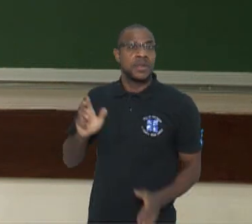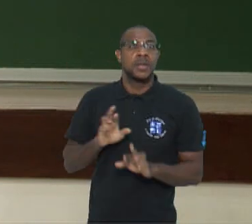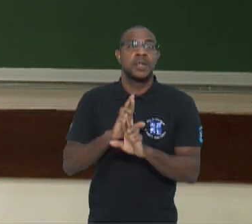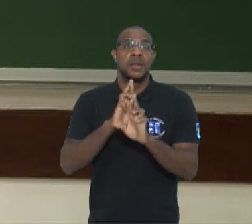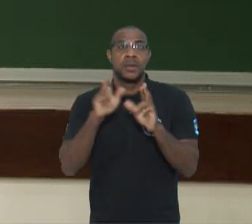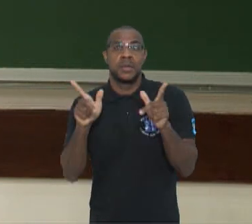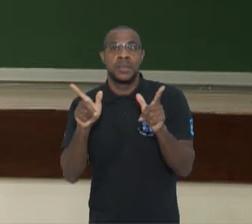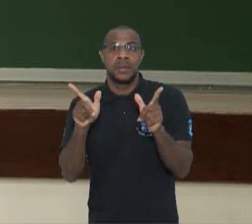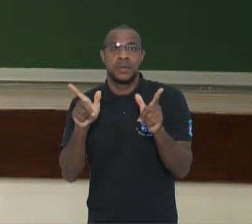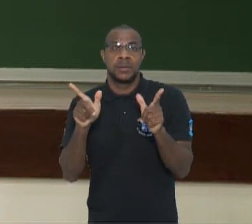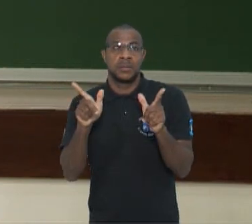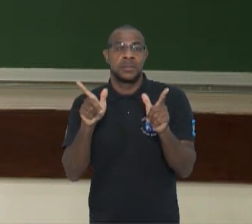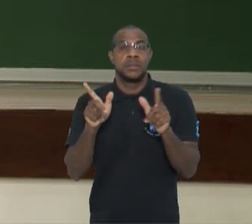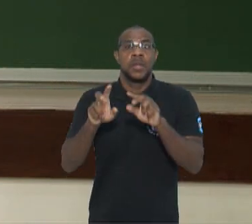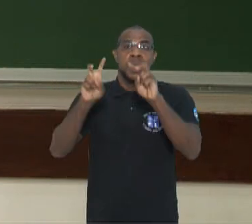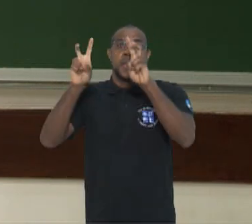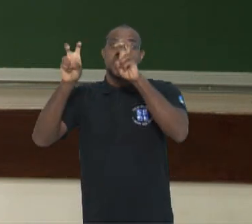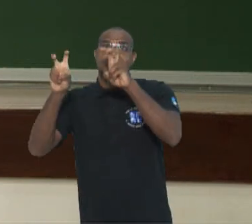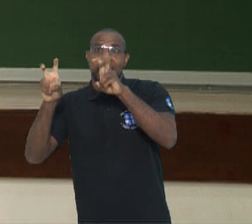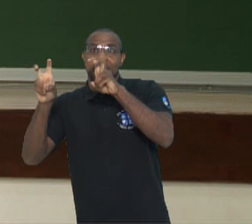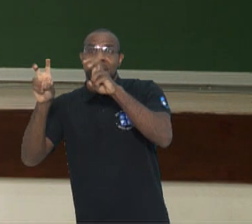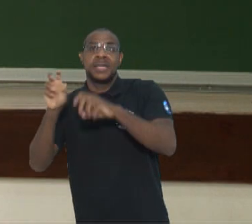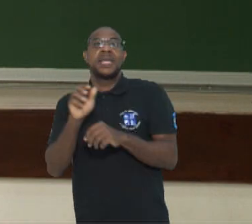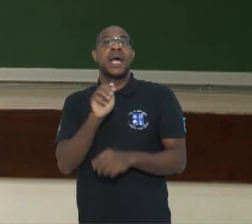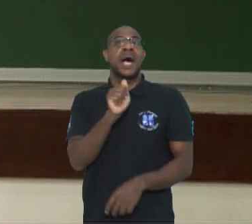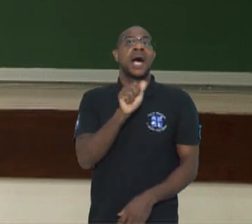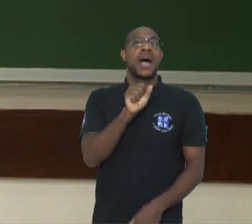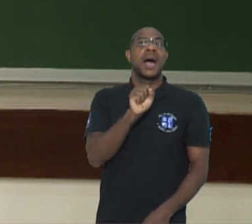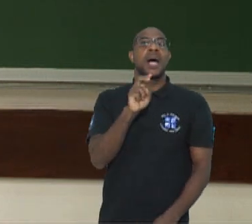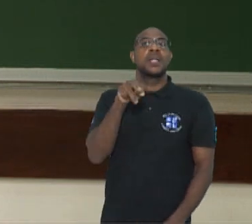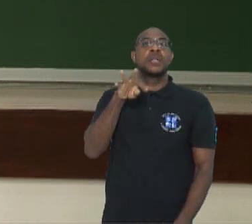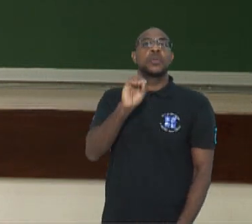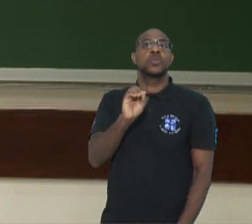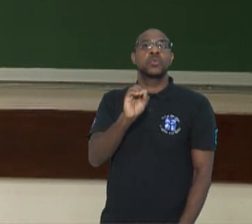entre assunto e tema. Lembram? Então, se nós